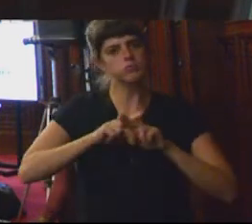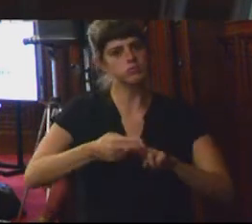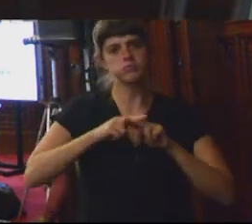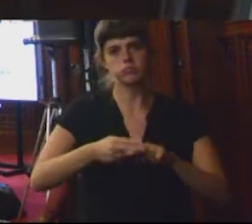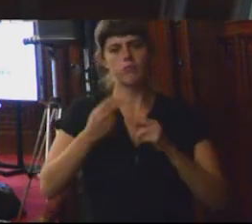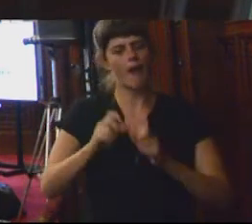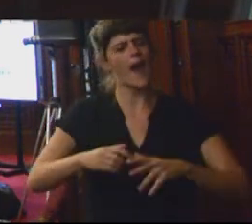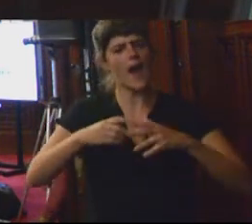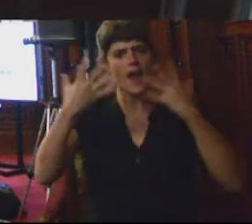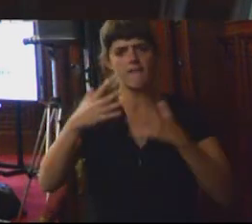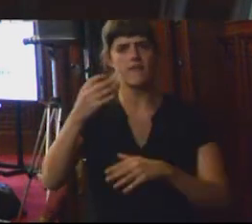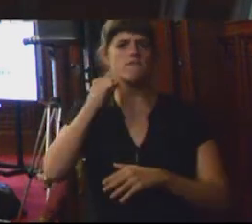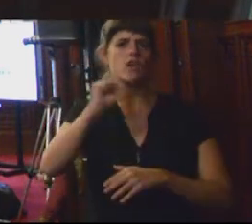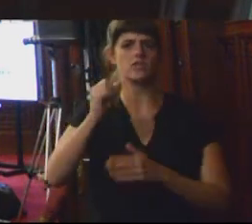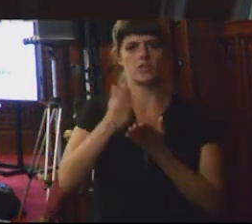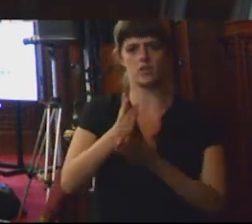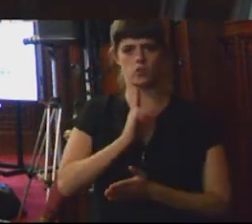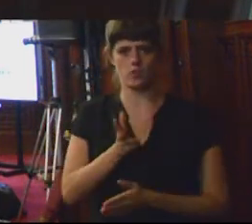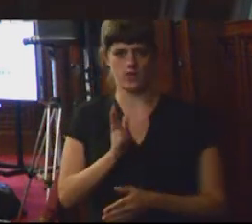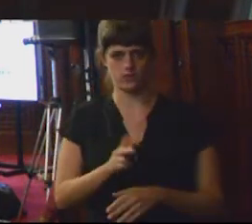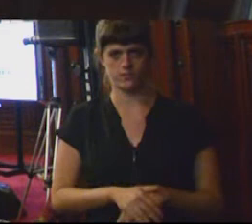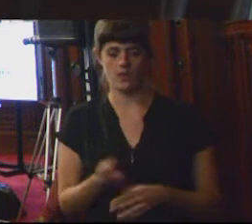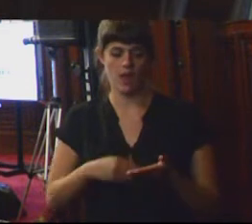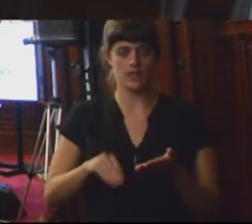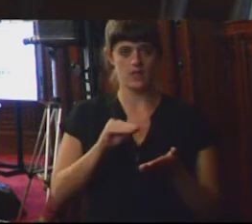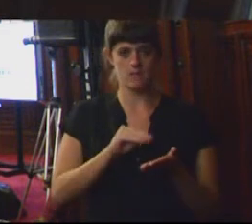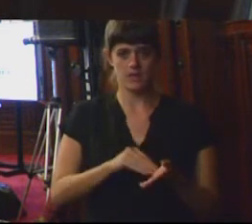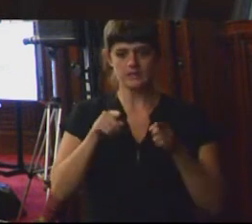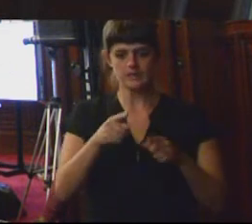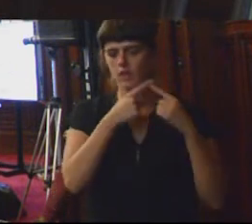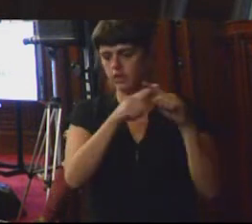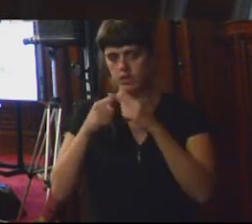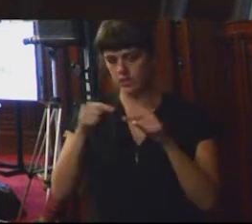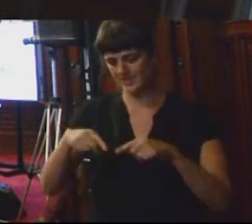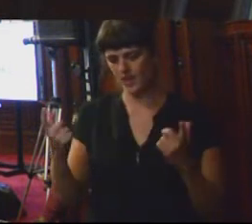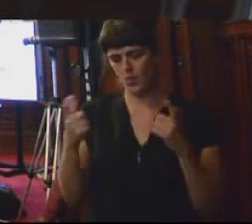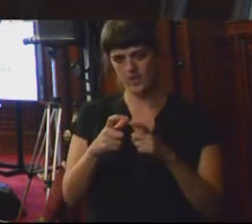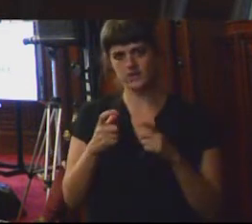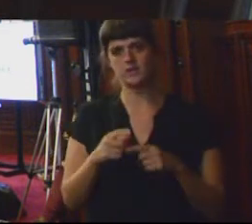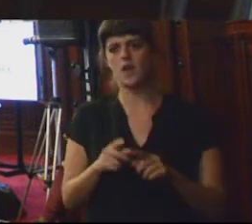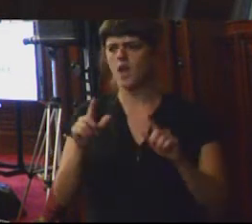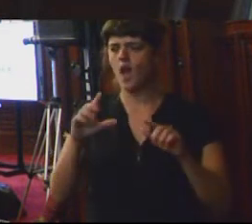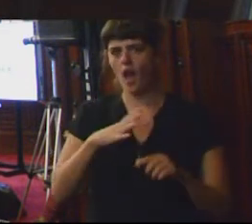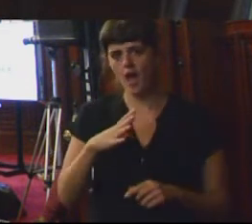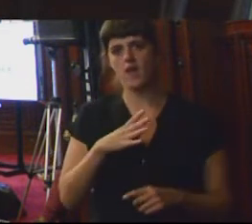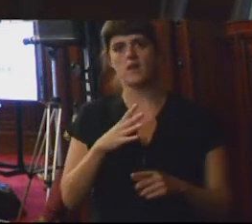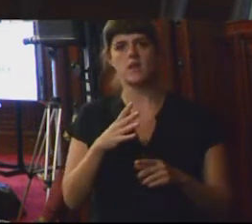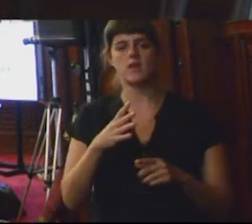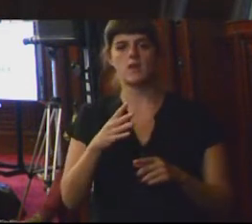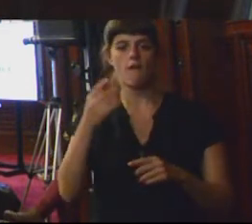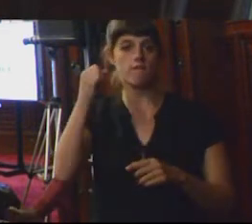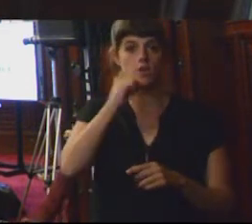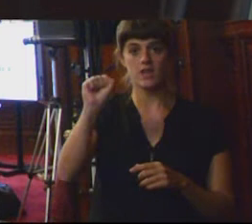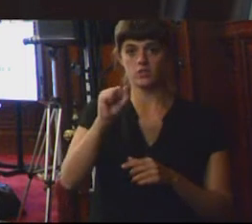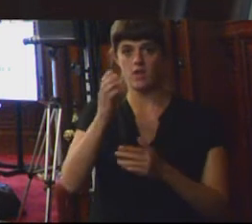violações aos direitos humanos. Além das questões discutidas nesta audiência, as inaceitáveis violações relacionadas aos